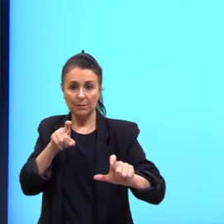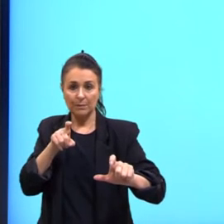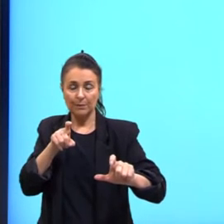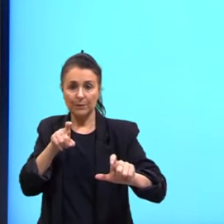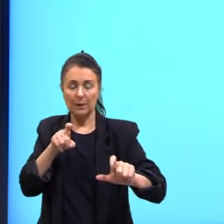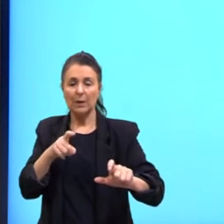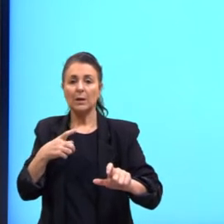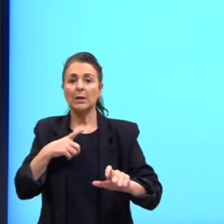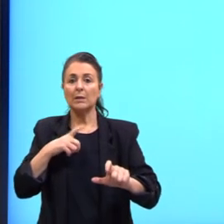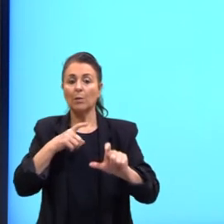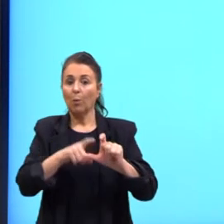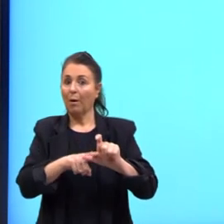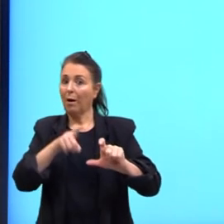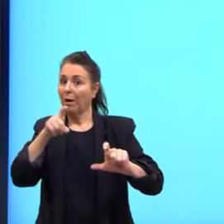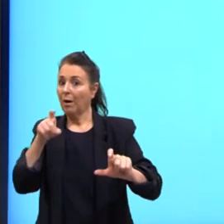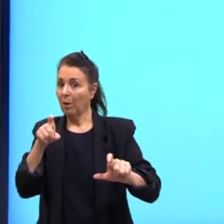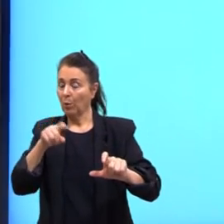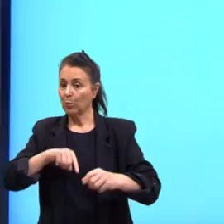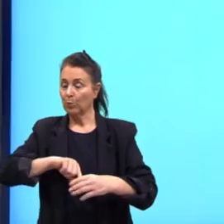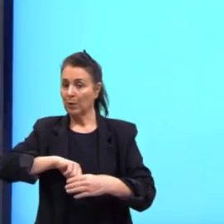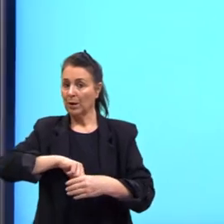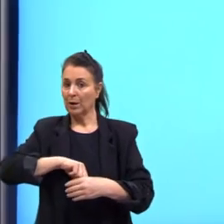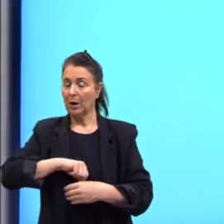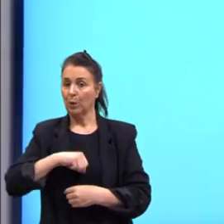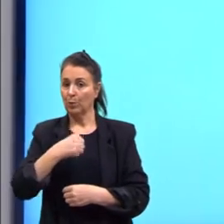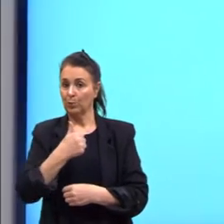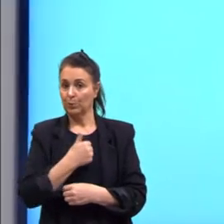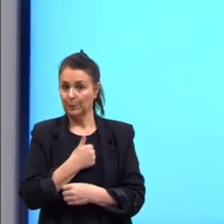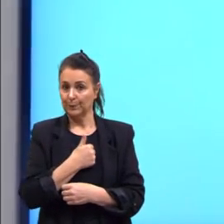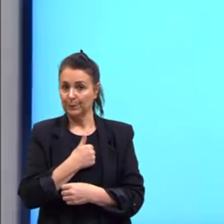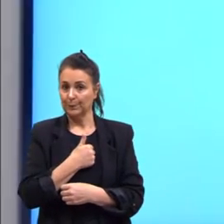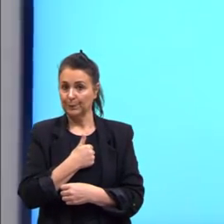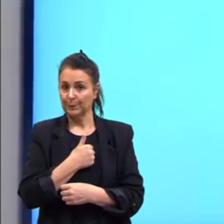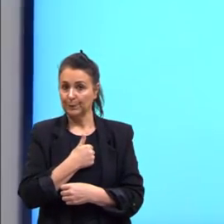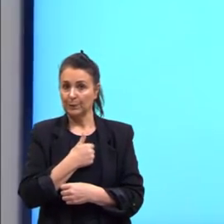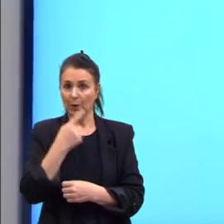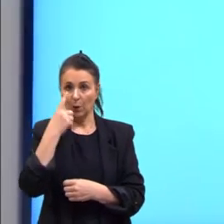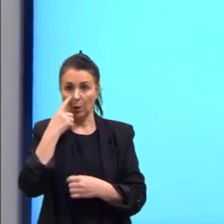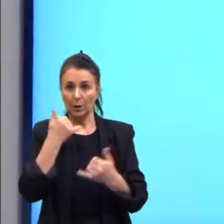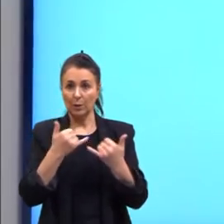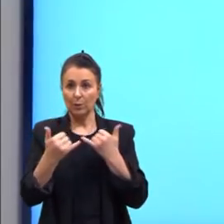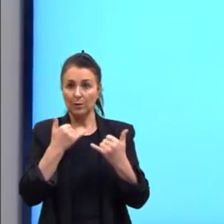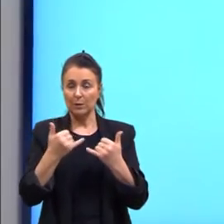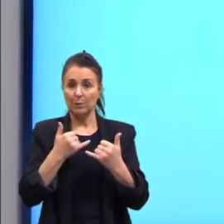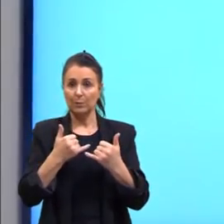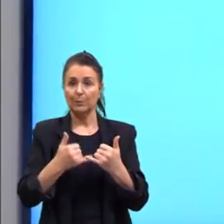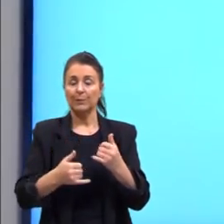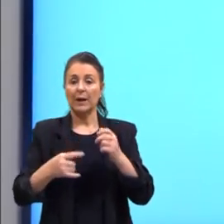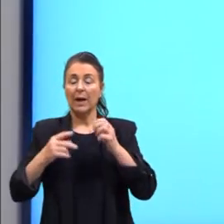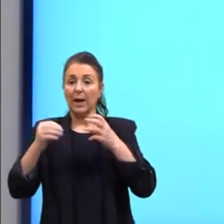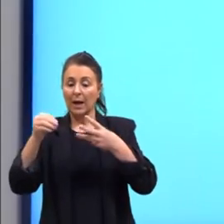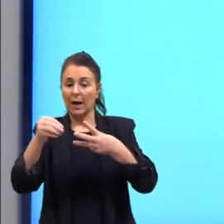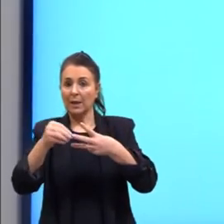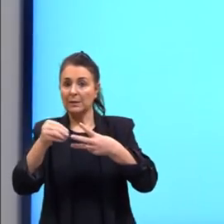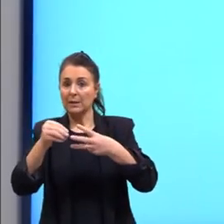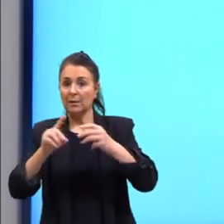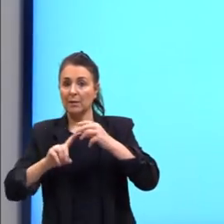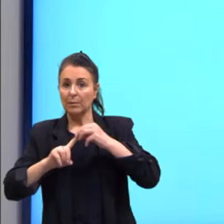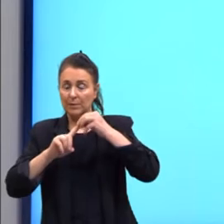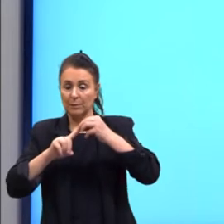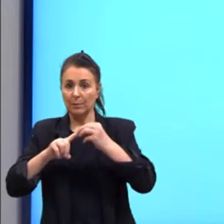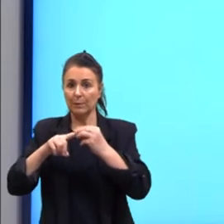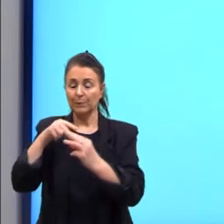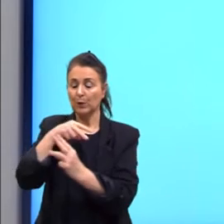são autônomos nesse sentido aqui é um exemplo lá então a célula-mãe aqui os